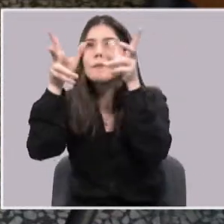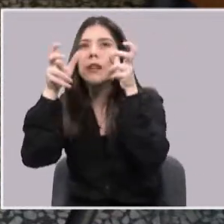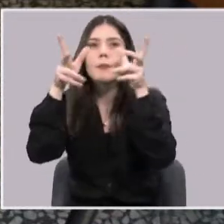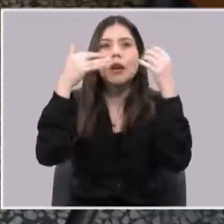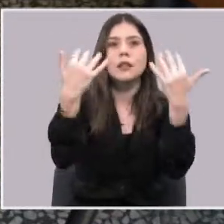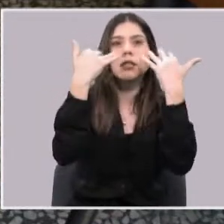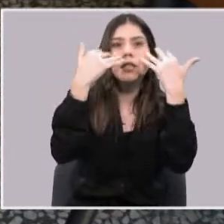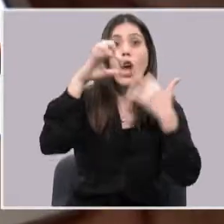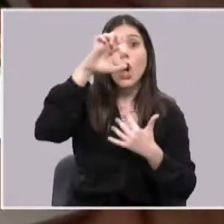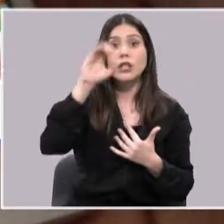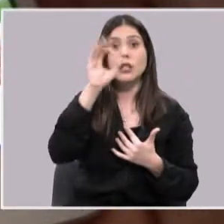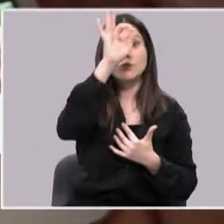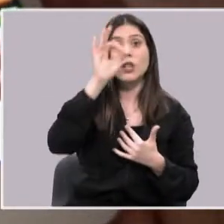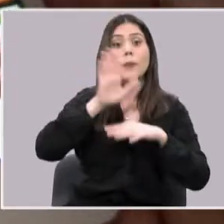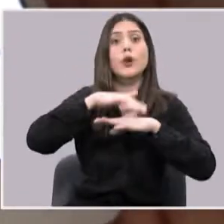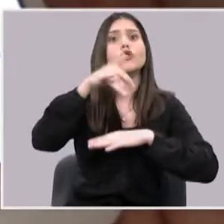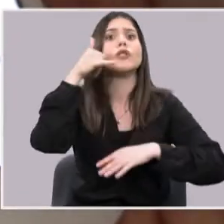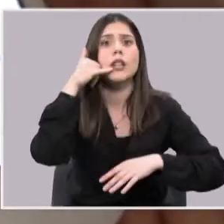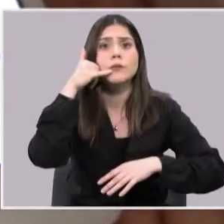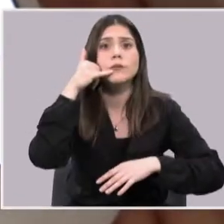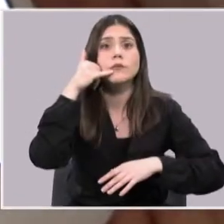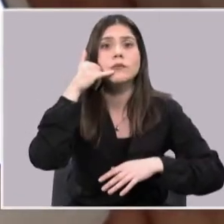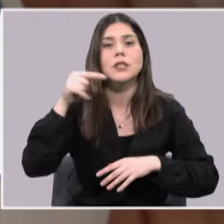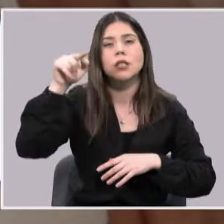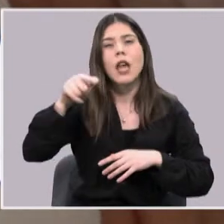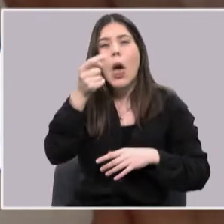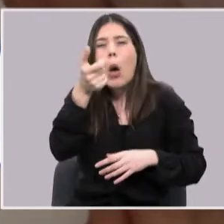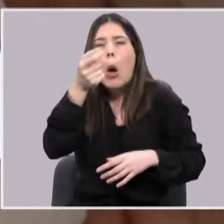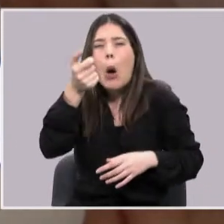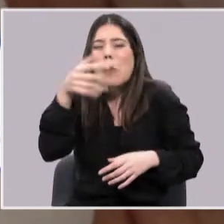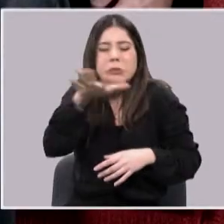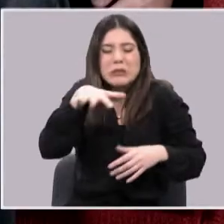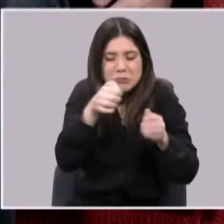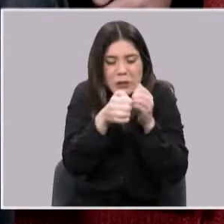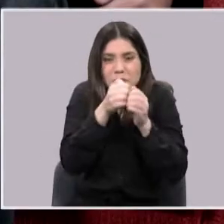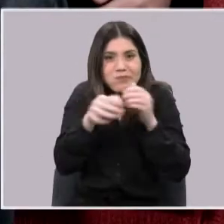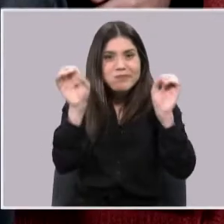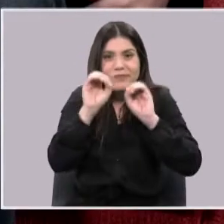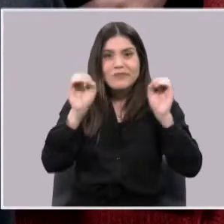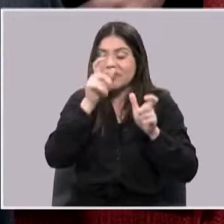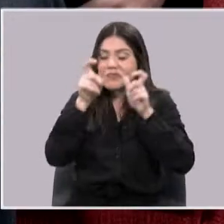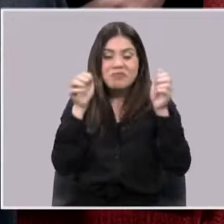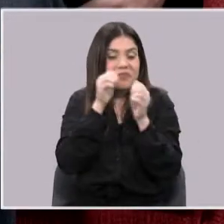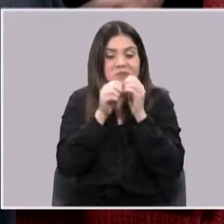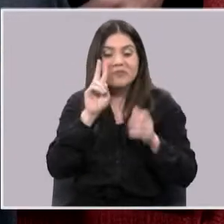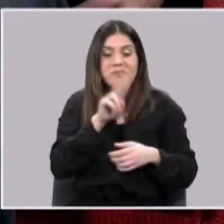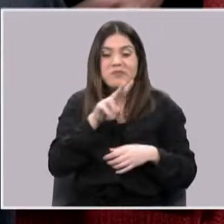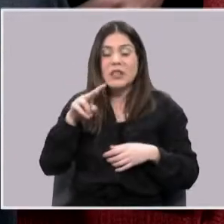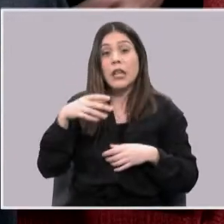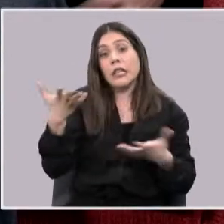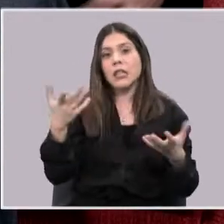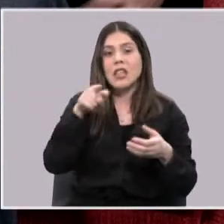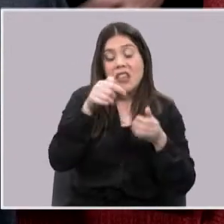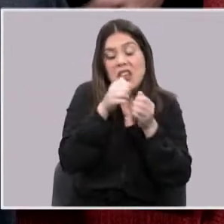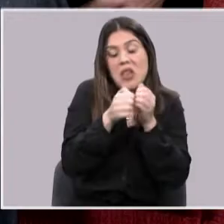consumimos a informação, neste momento, fazemos 80% através de smartphones. Portanto, sobra muito pouco espaço para o papel. Sendo que o